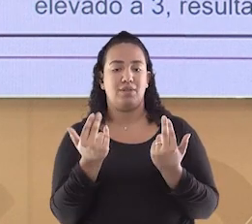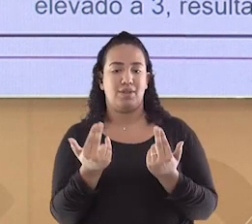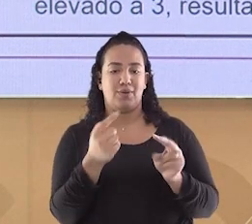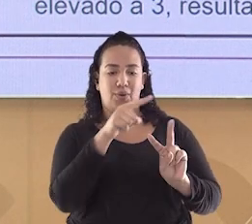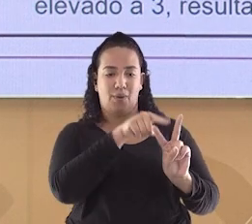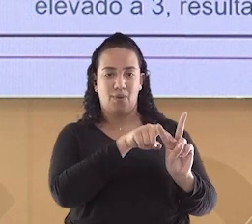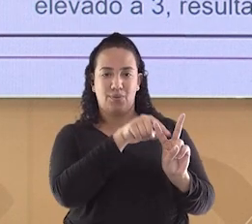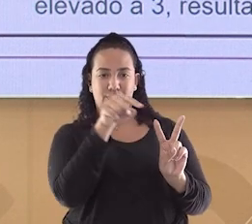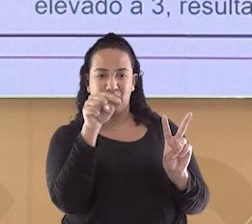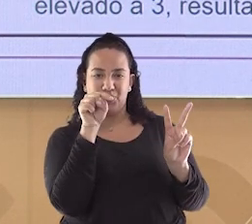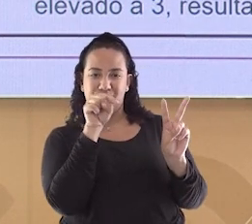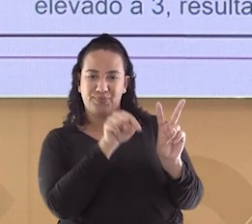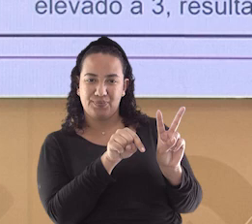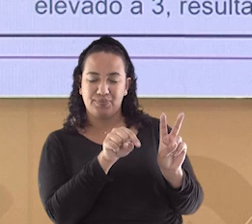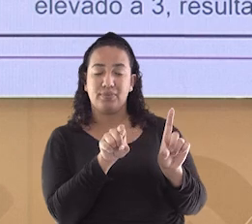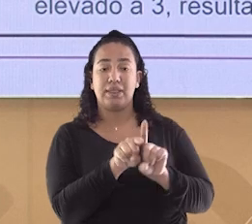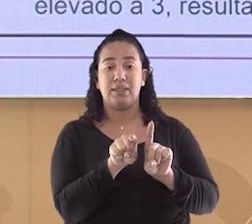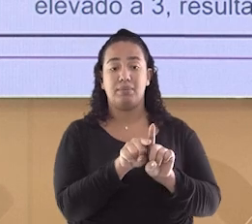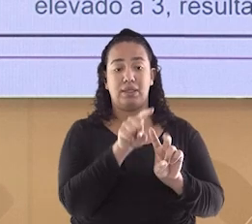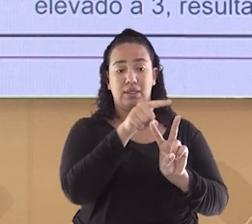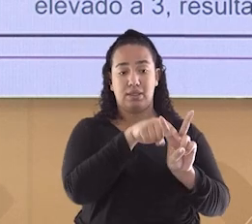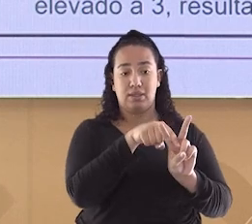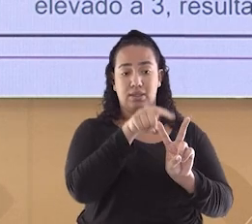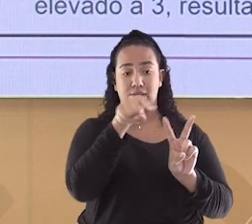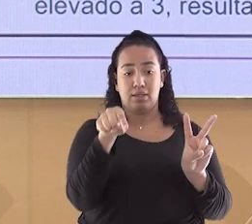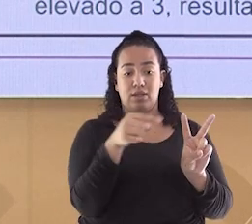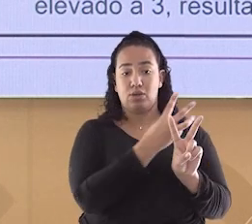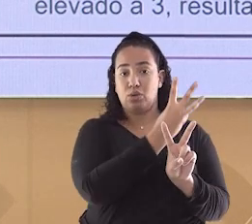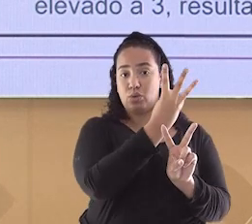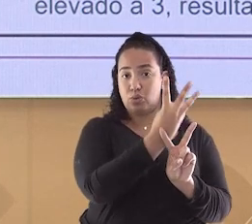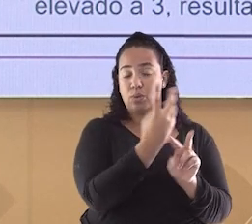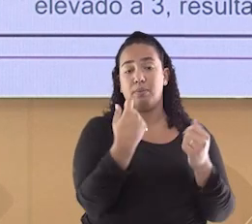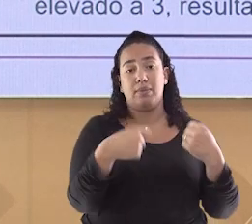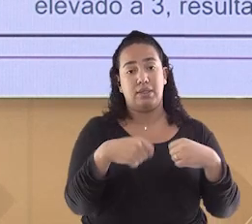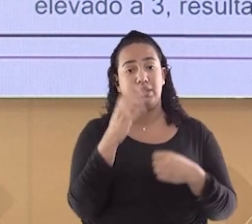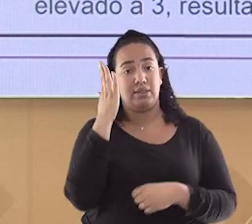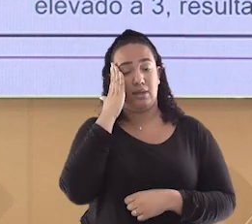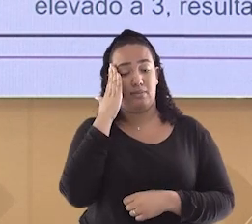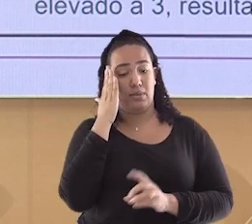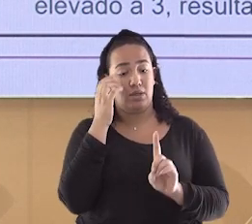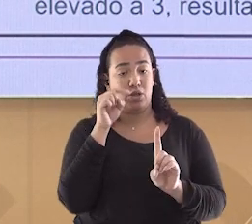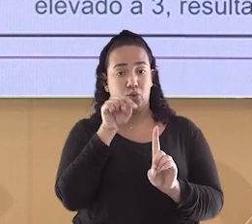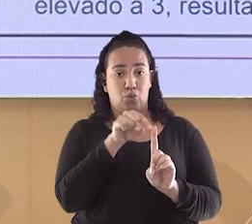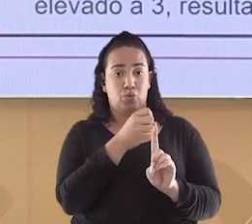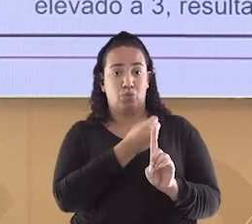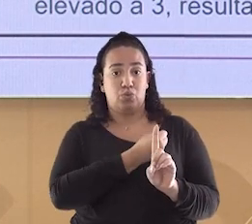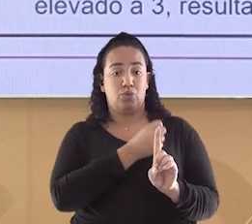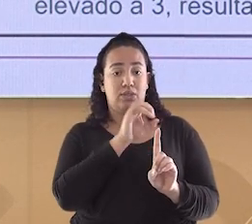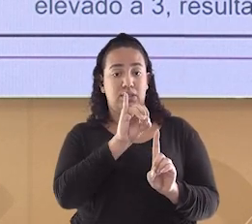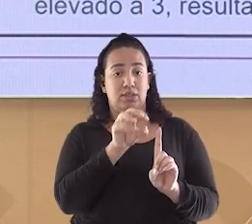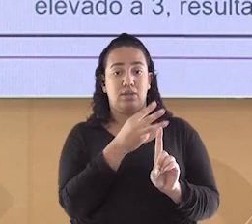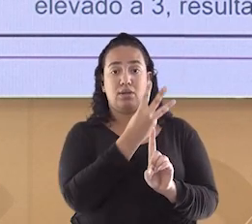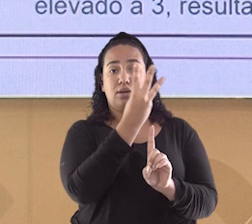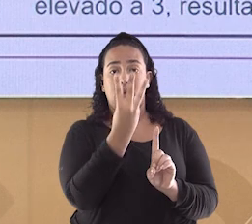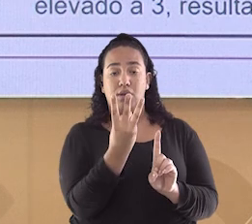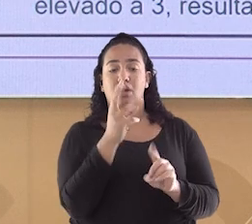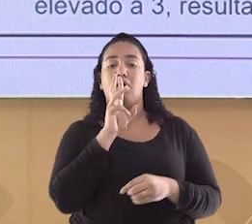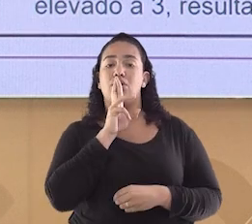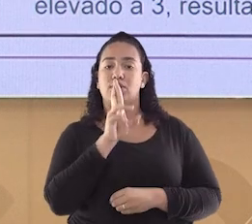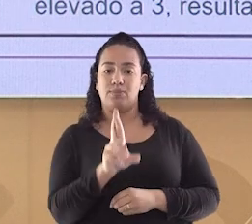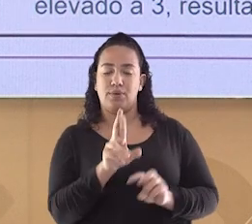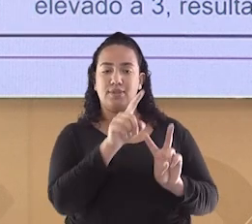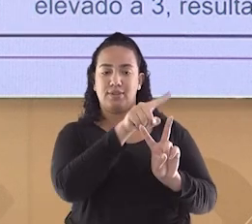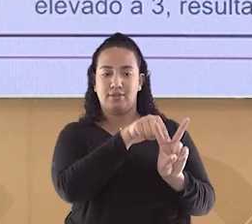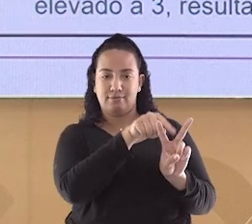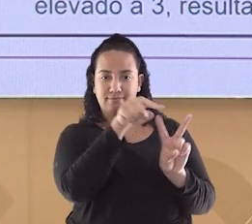resulta no radicando. E para calcular a raiz cúbica, devemos encontrar um número que, elevado a